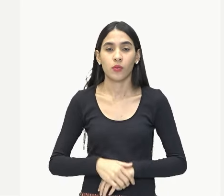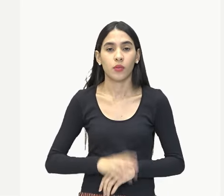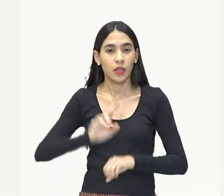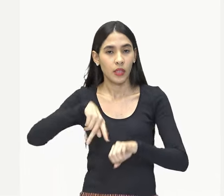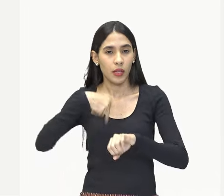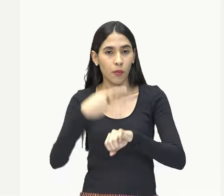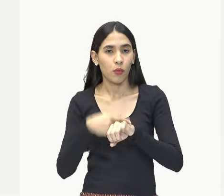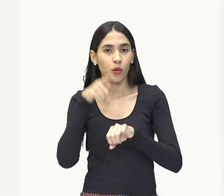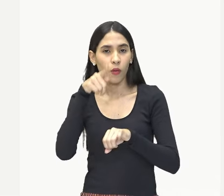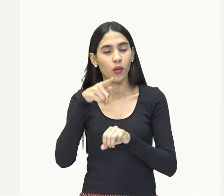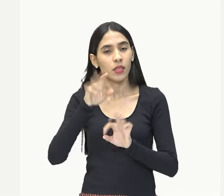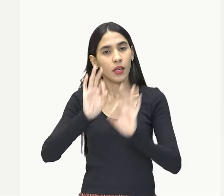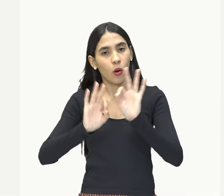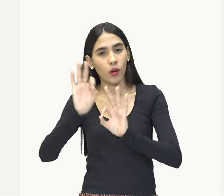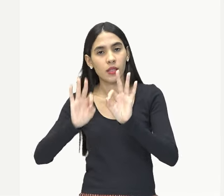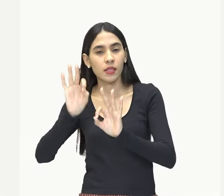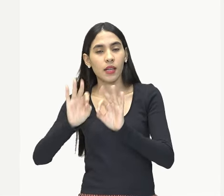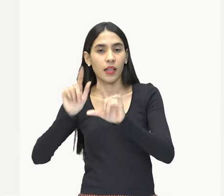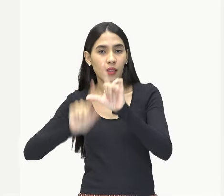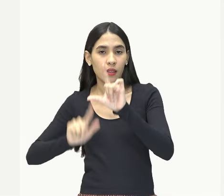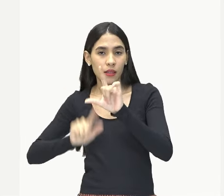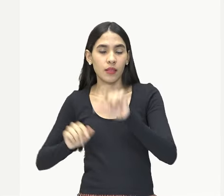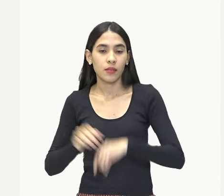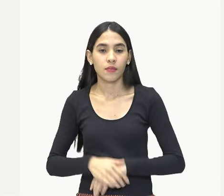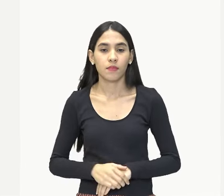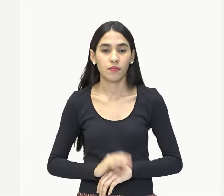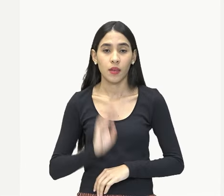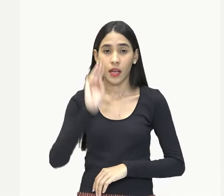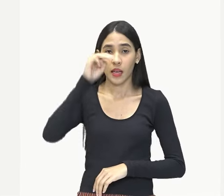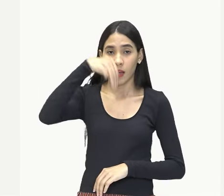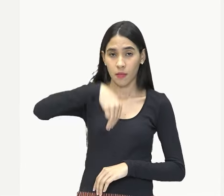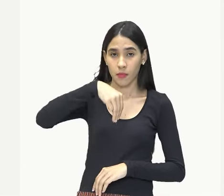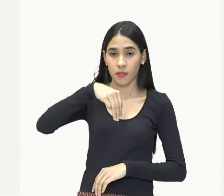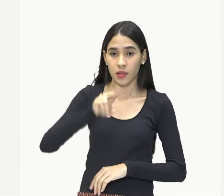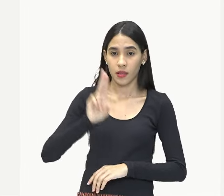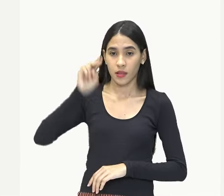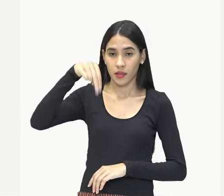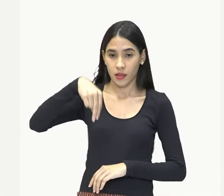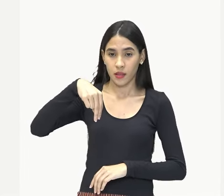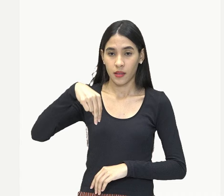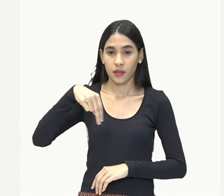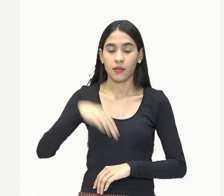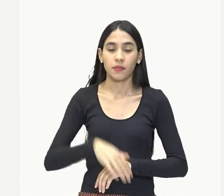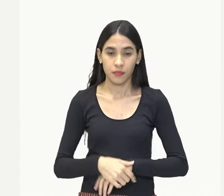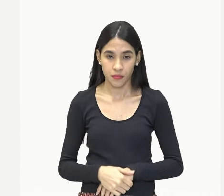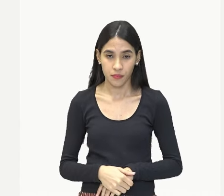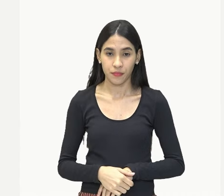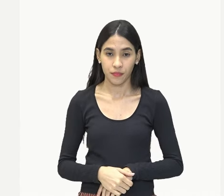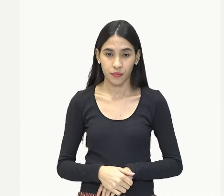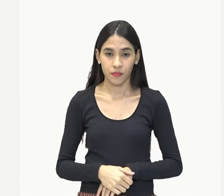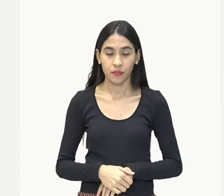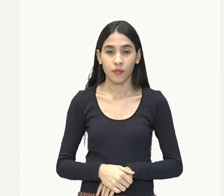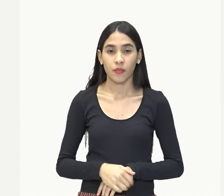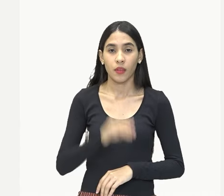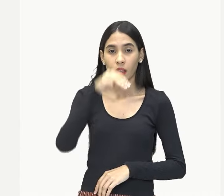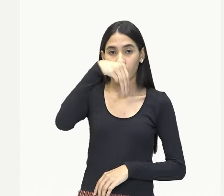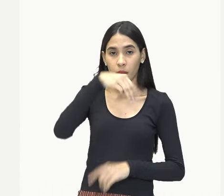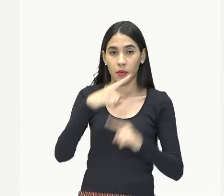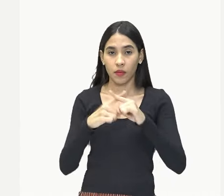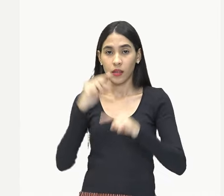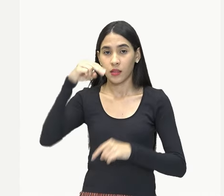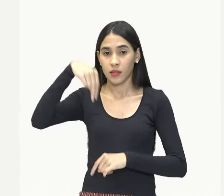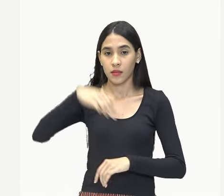com a parte literal, que vai ser m multiplicado por m ali, metro.